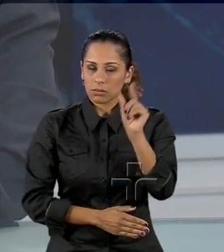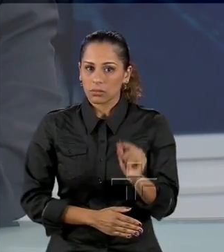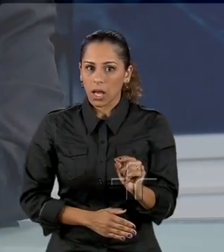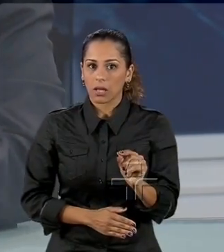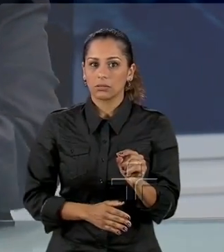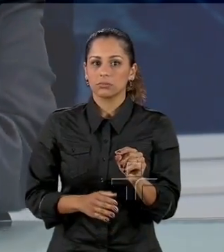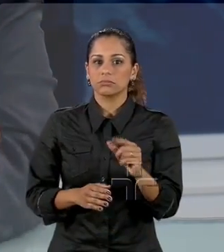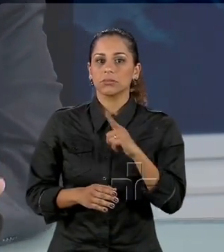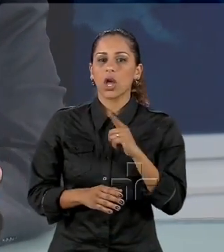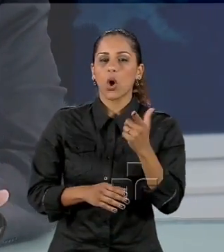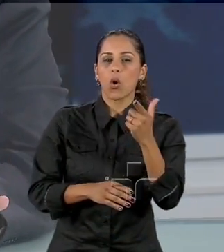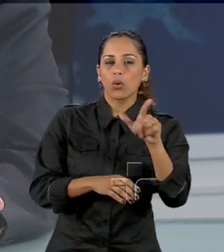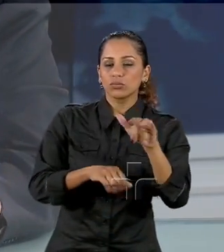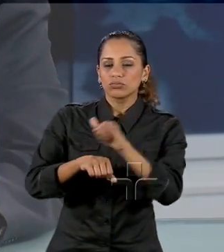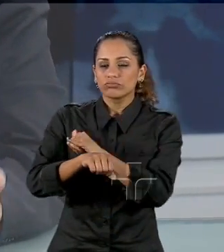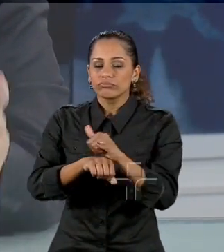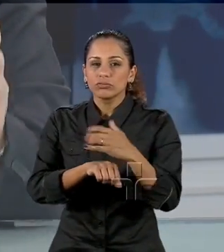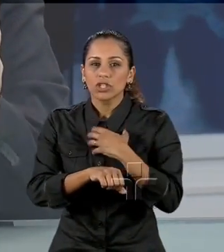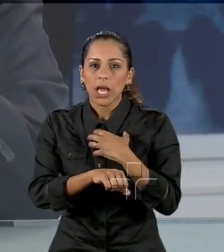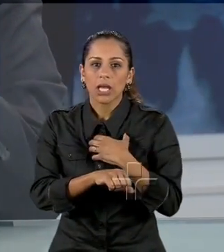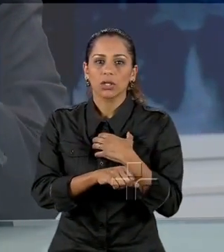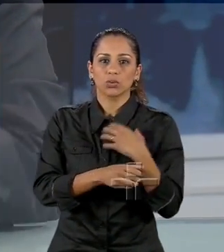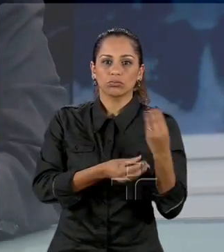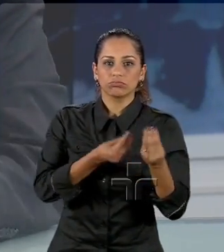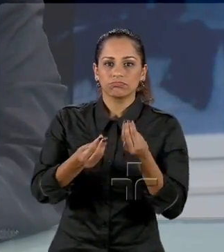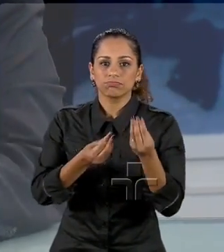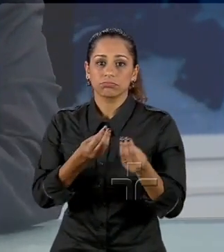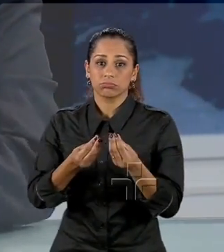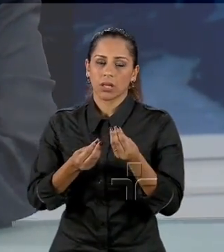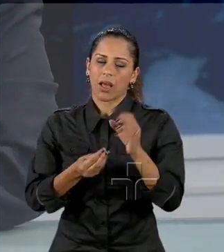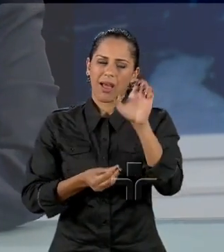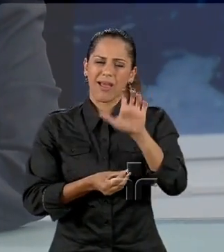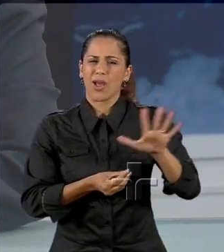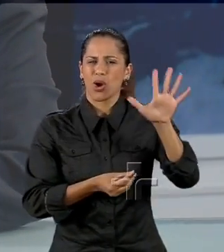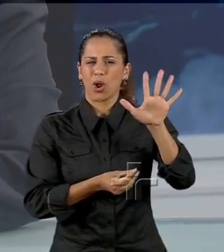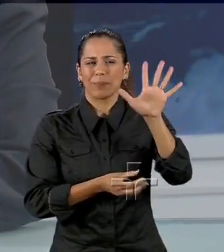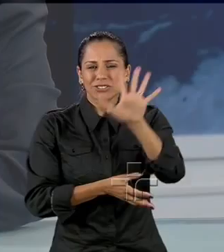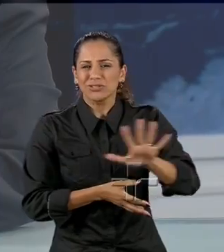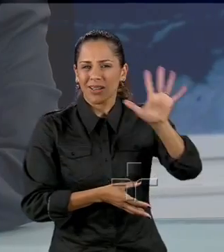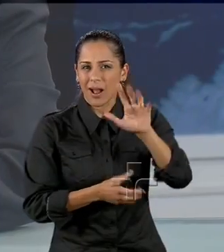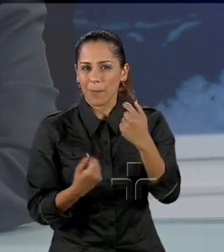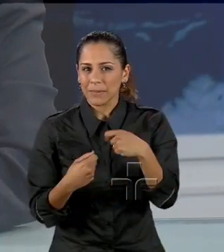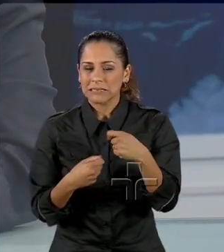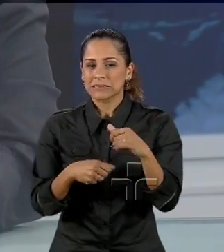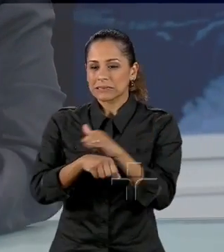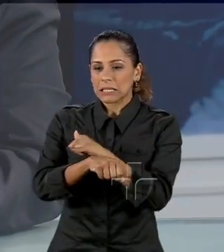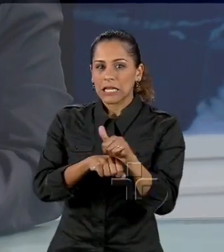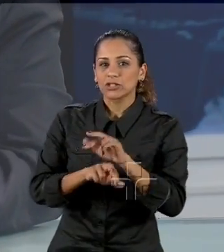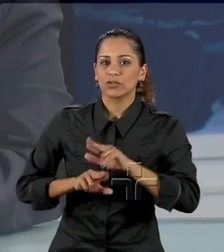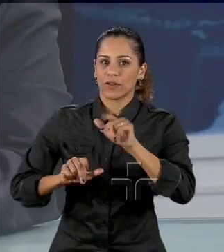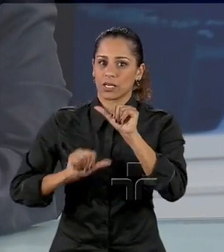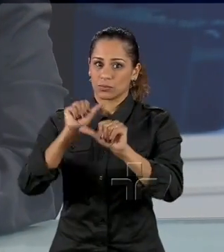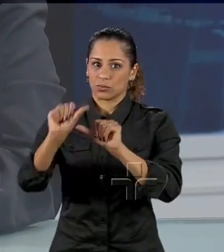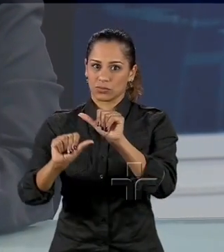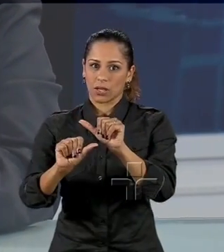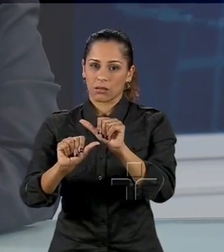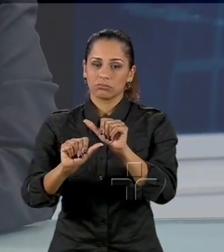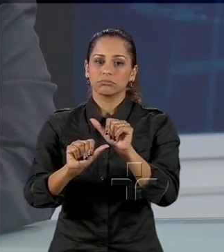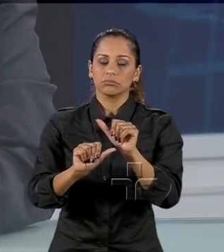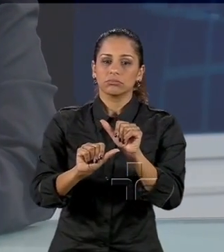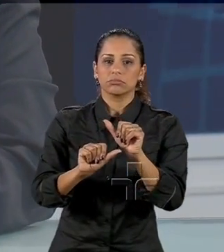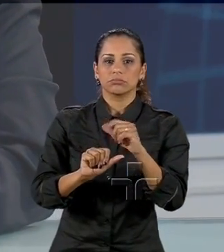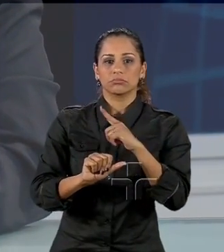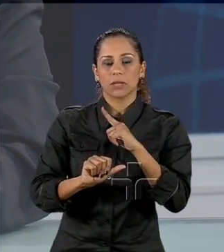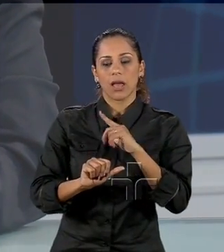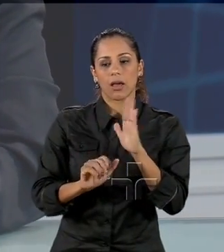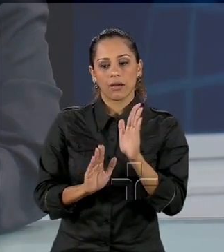lidar com essa questão não é um problema só da Itália, é um problema da Europa em geral e precisa ser lidado desse modo. Acho que esse passo, ele será um passo que a